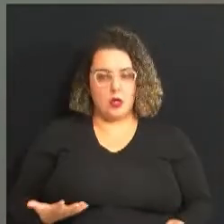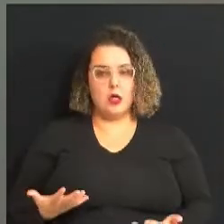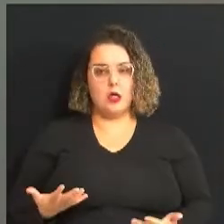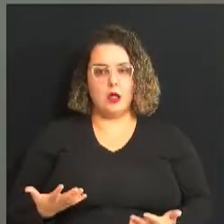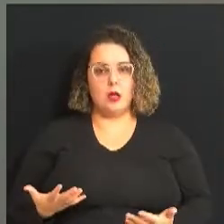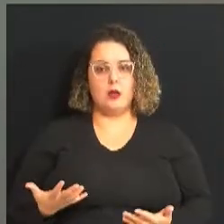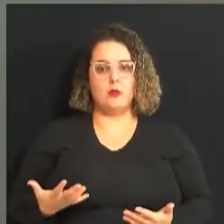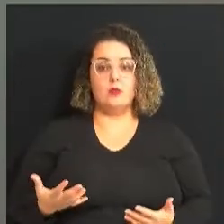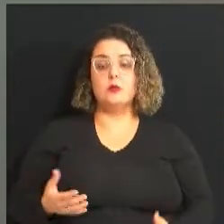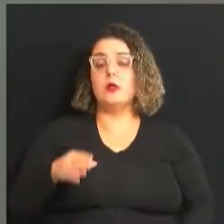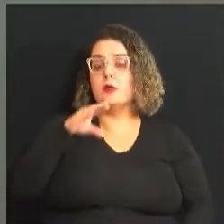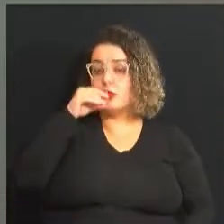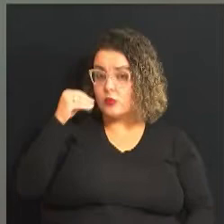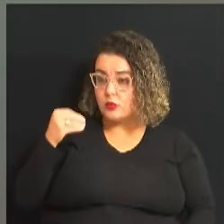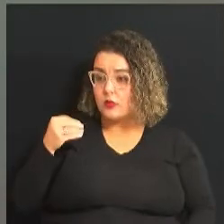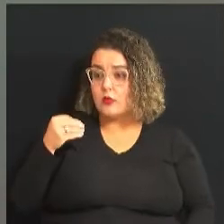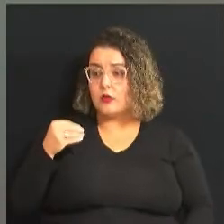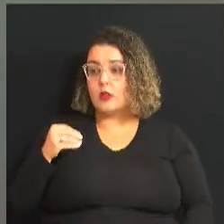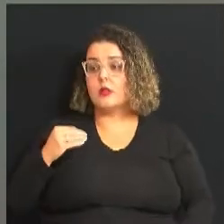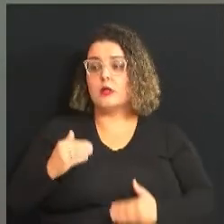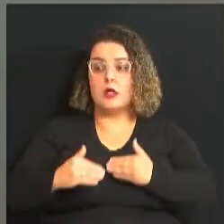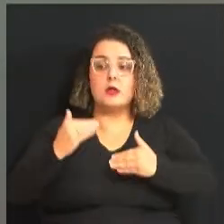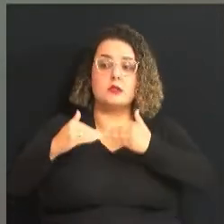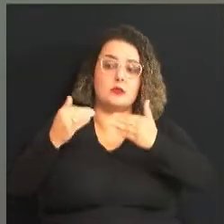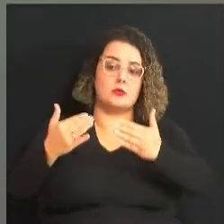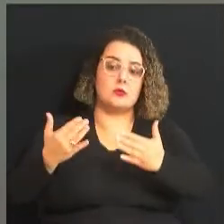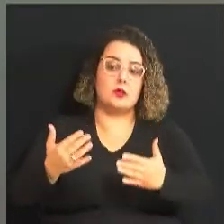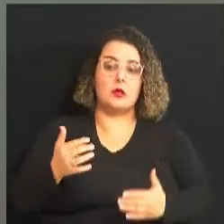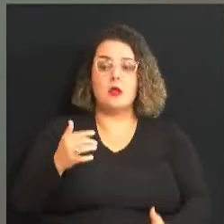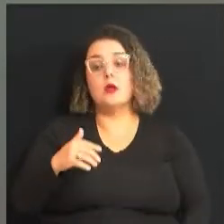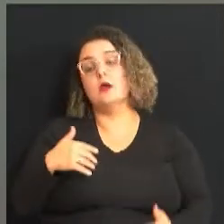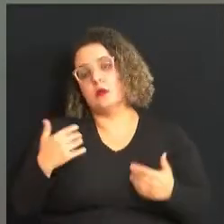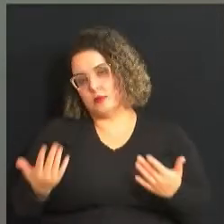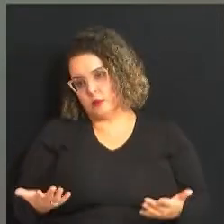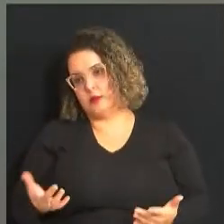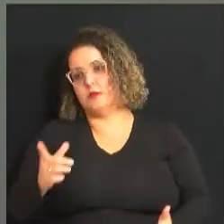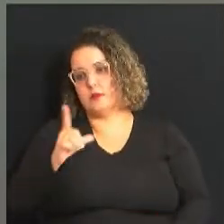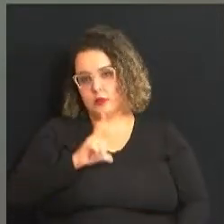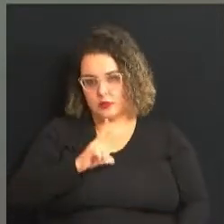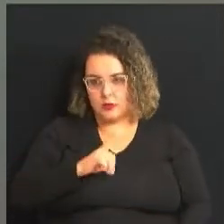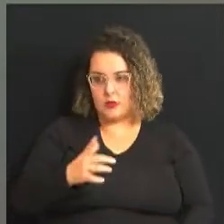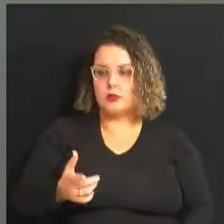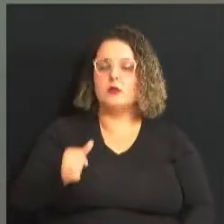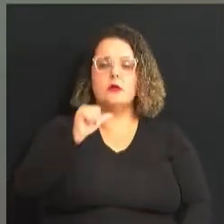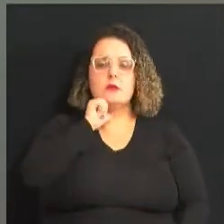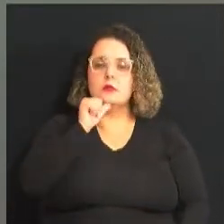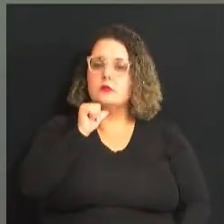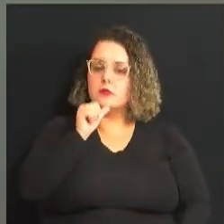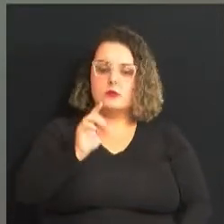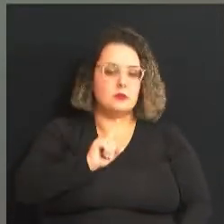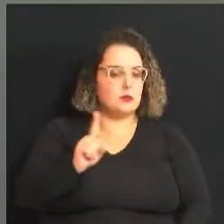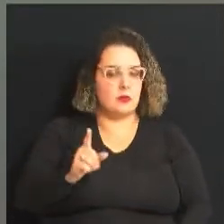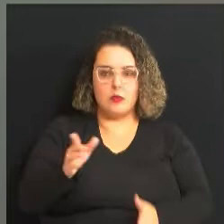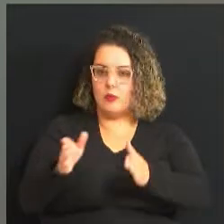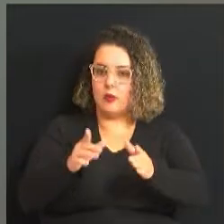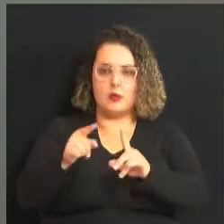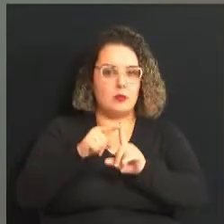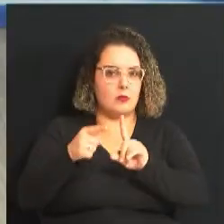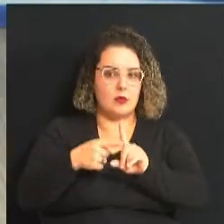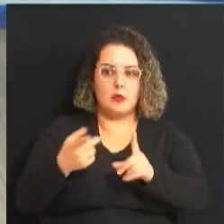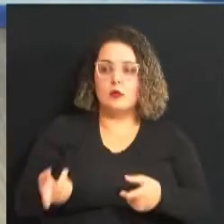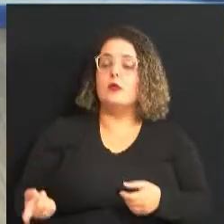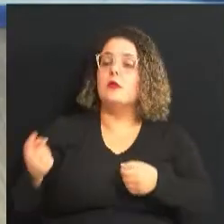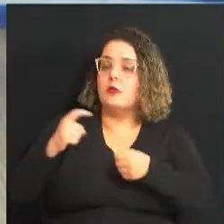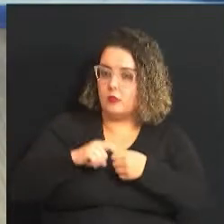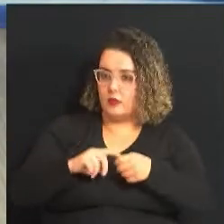adolescente também ainda está em desenvolvimento, então não seria, mesmo que ela tenha menstruação, não é o período adequado Doutora, para ainda vou engravidar. voltar nesse assunto,